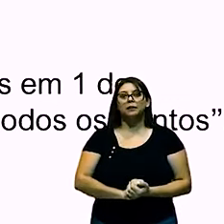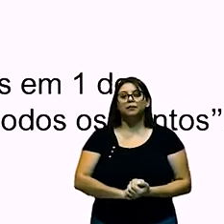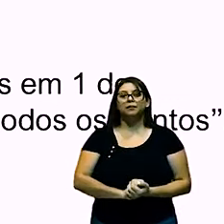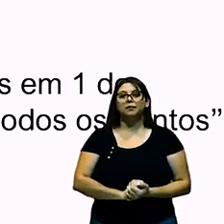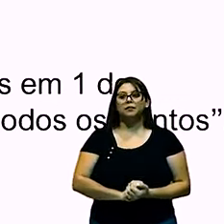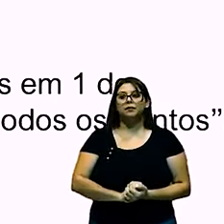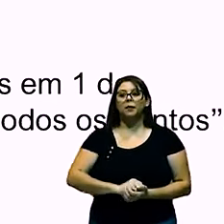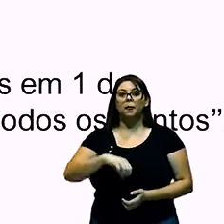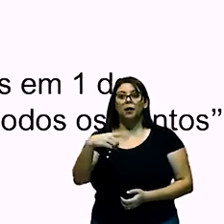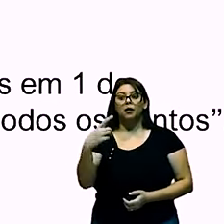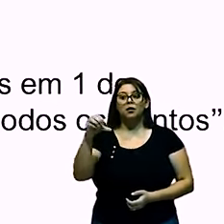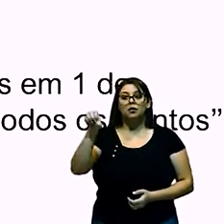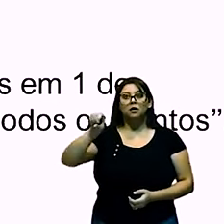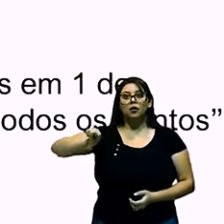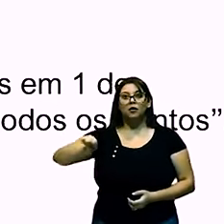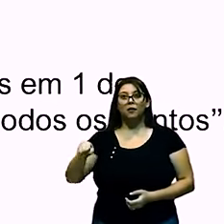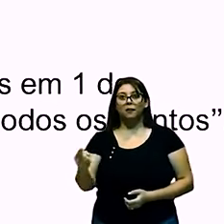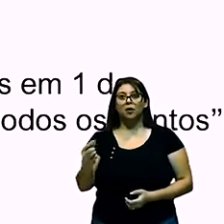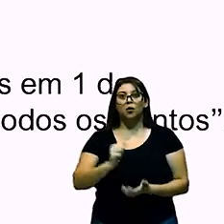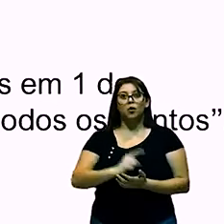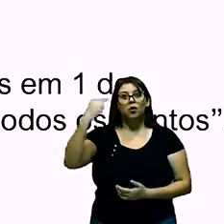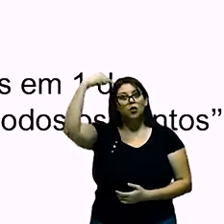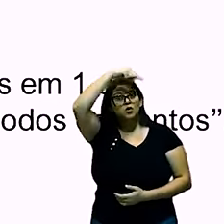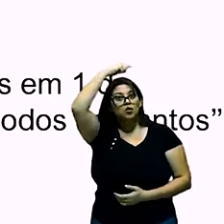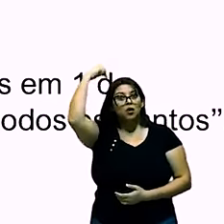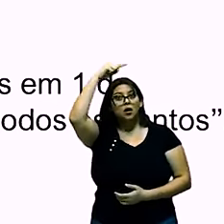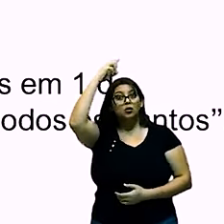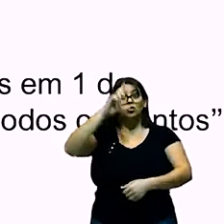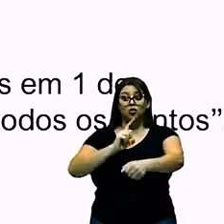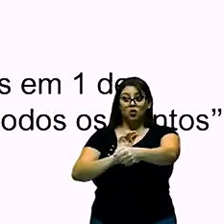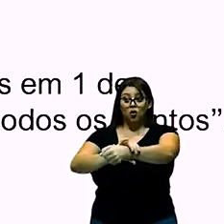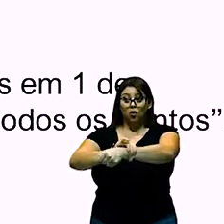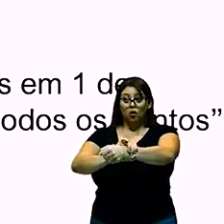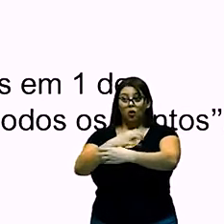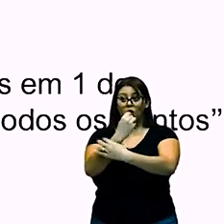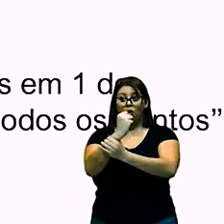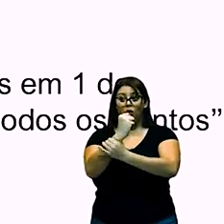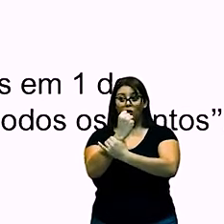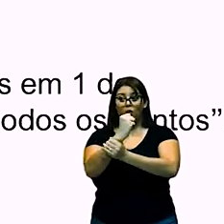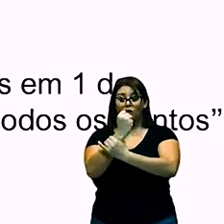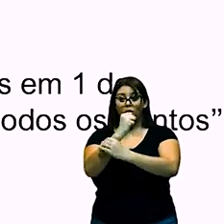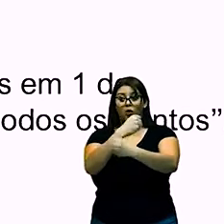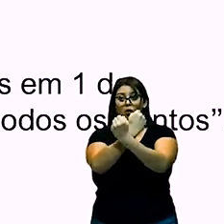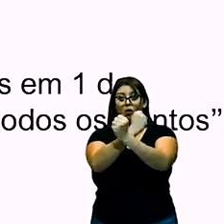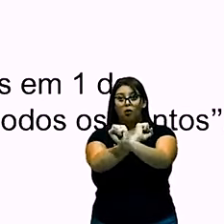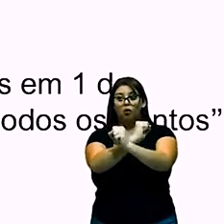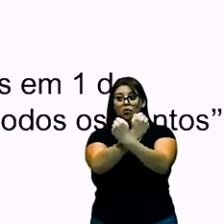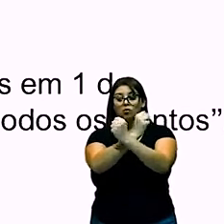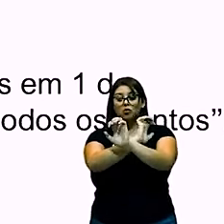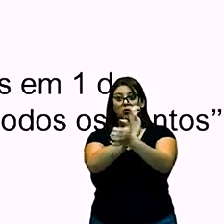Eram as relíquias que tinha dentro dessa igreja. E estava tudo lá pronto para que no dia 1 de